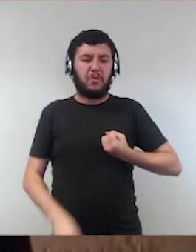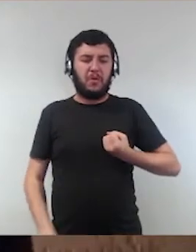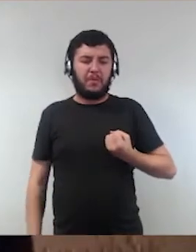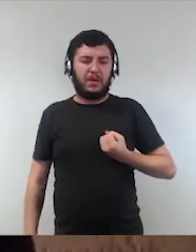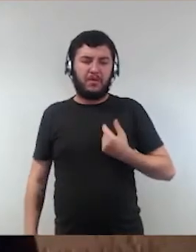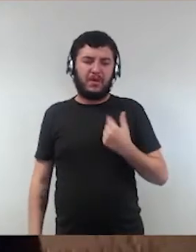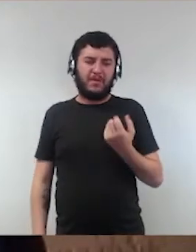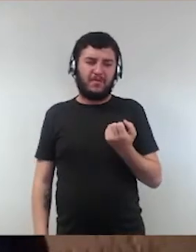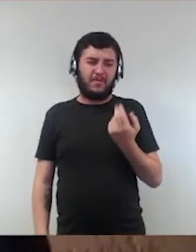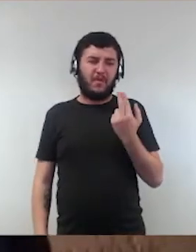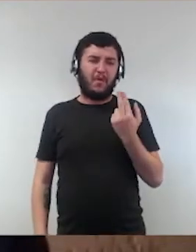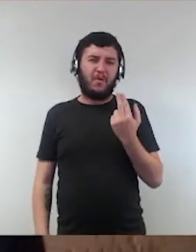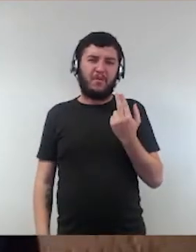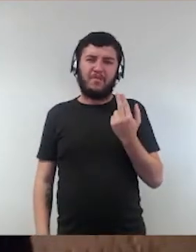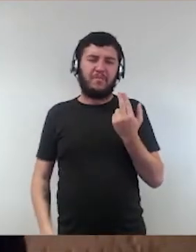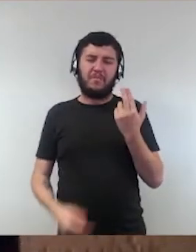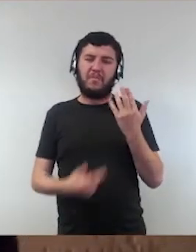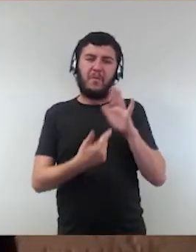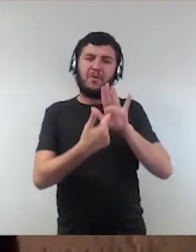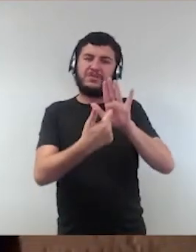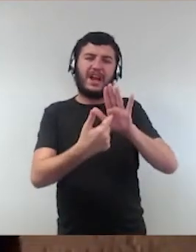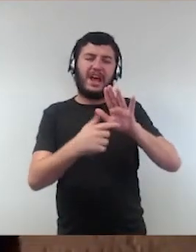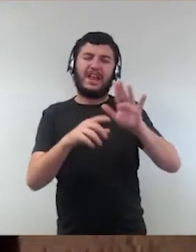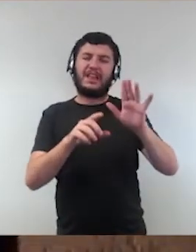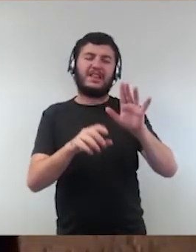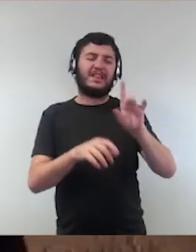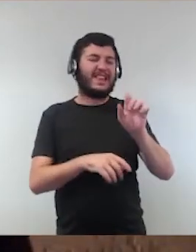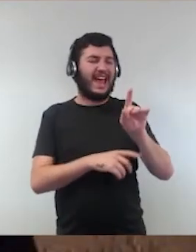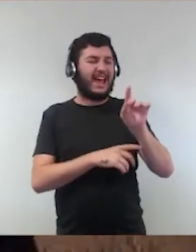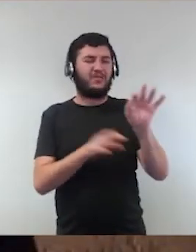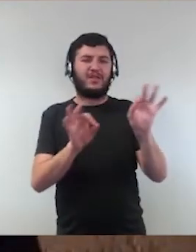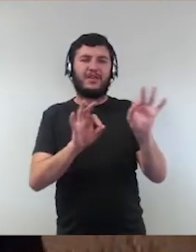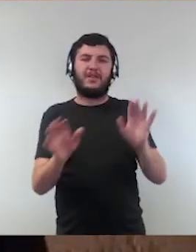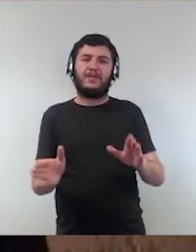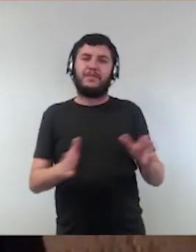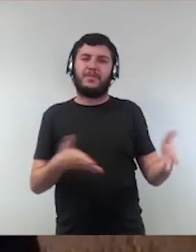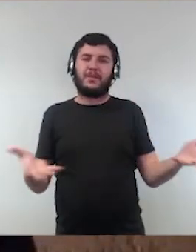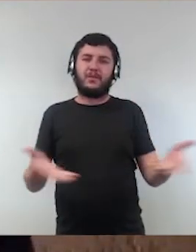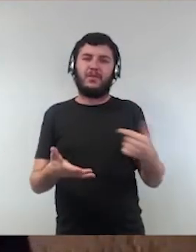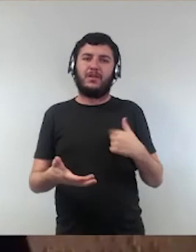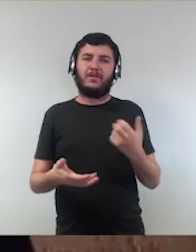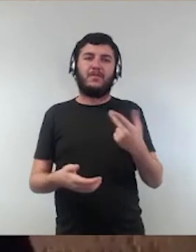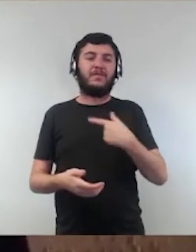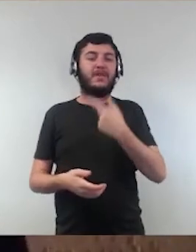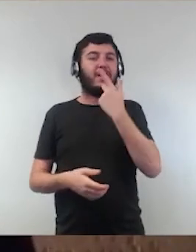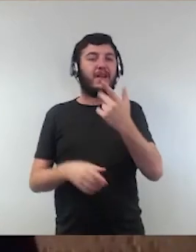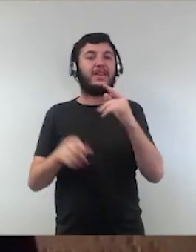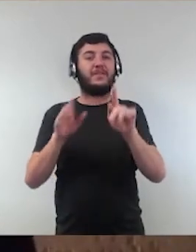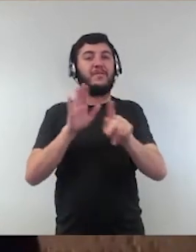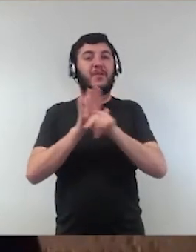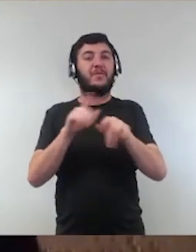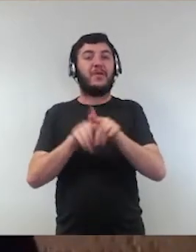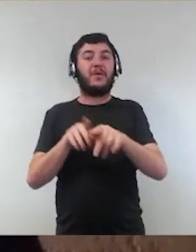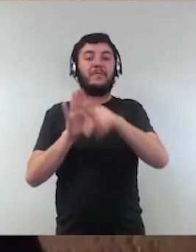fazer alguns brevíssimos comentários sobre o PL 2630, chamado PL das fake news, que tanto vem sendo